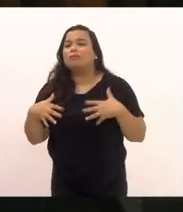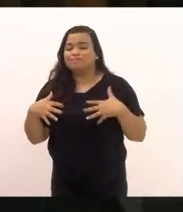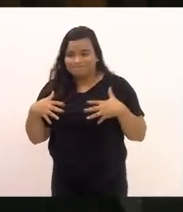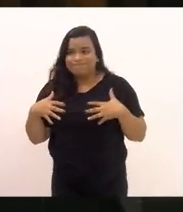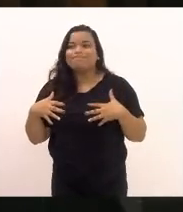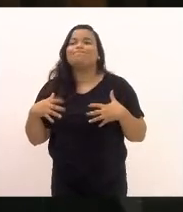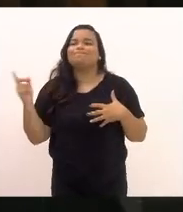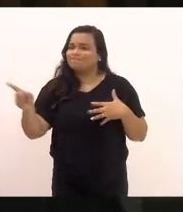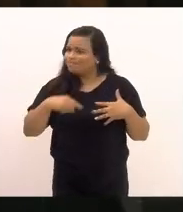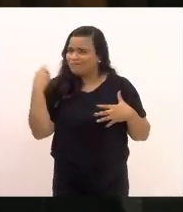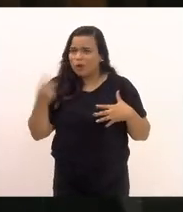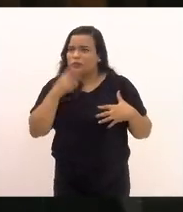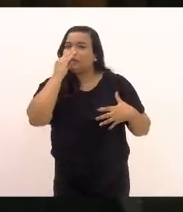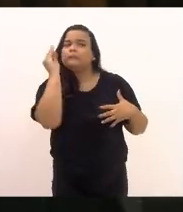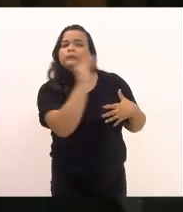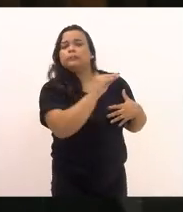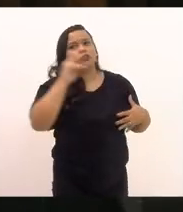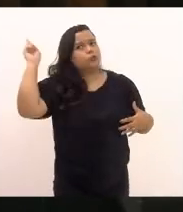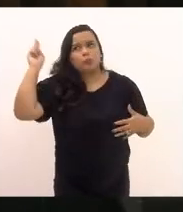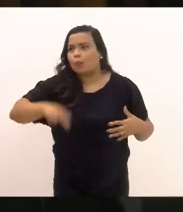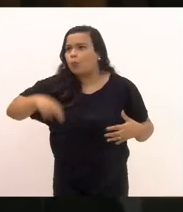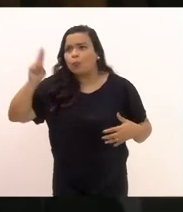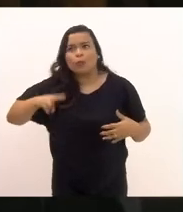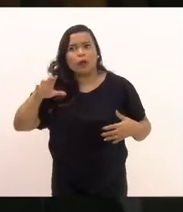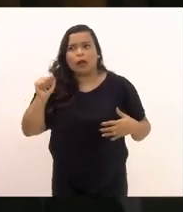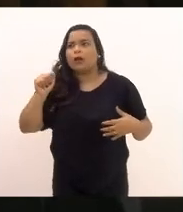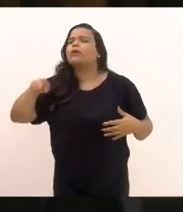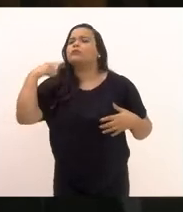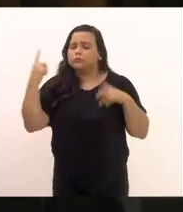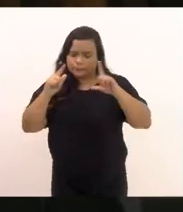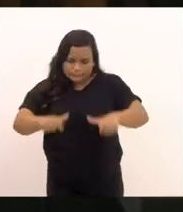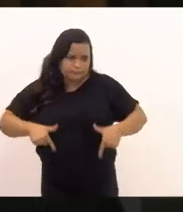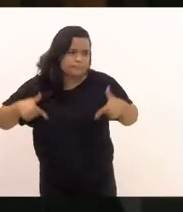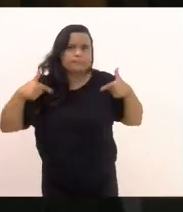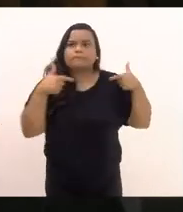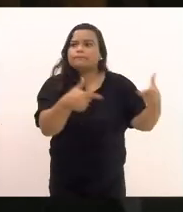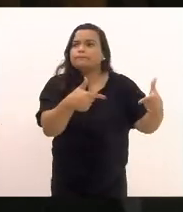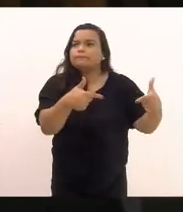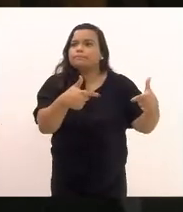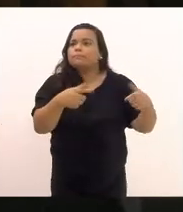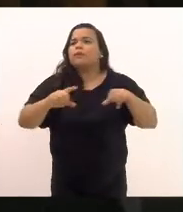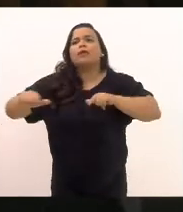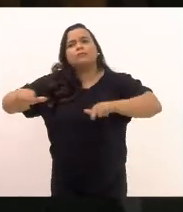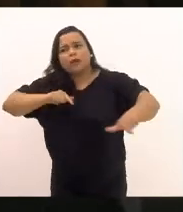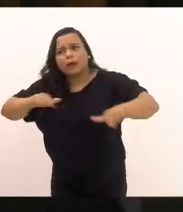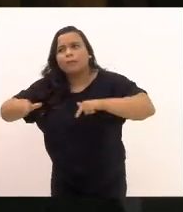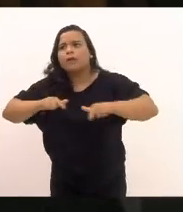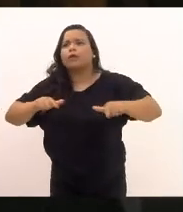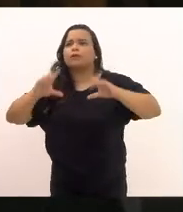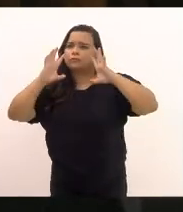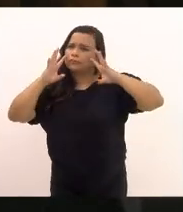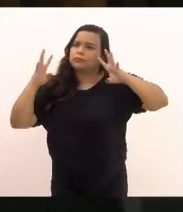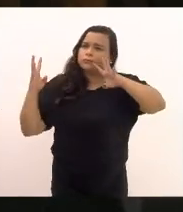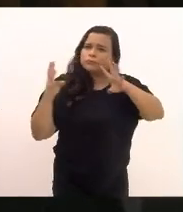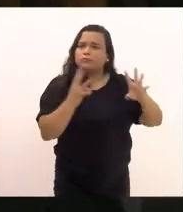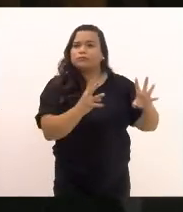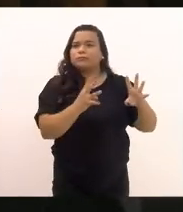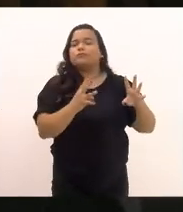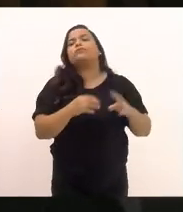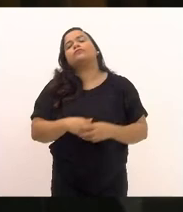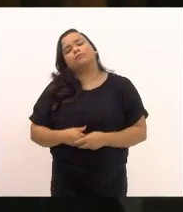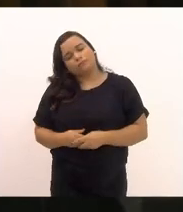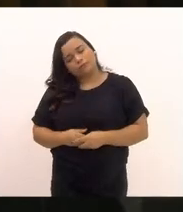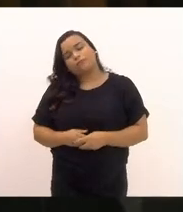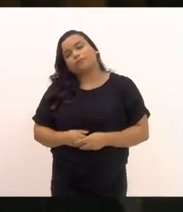jamais iremos nos acovardar de trabalhar em prol dessa